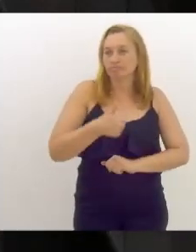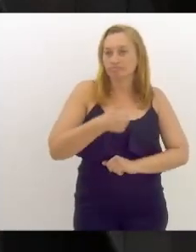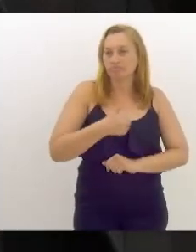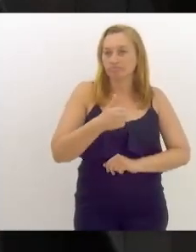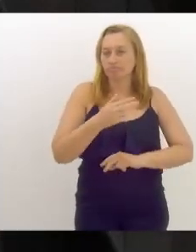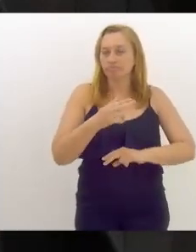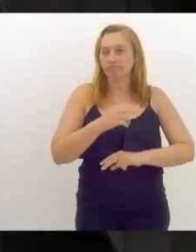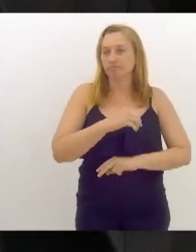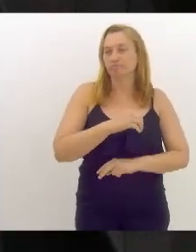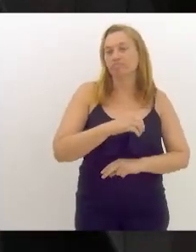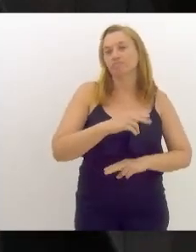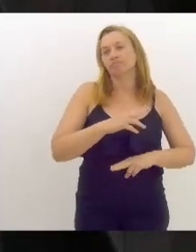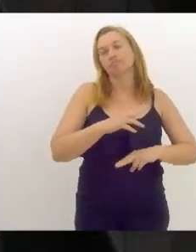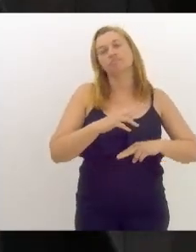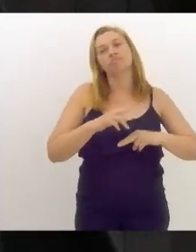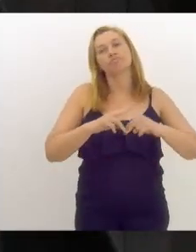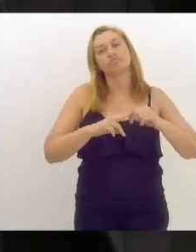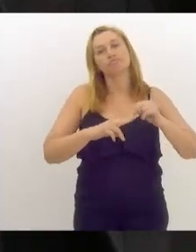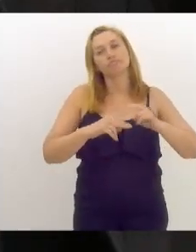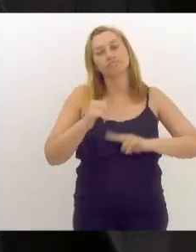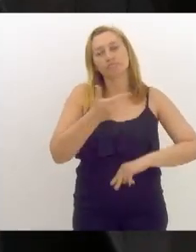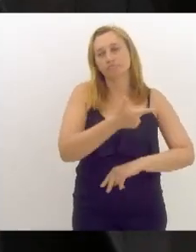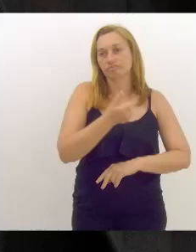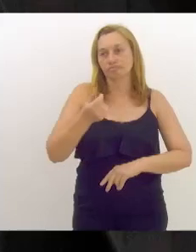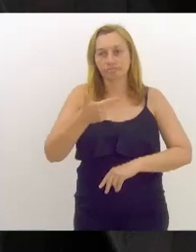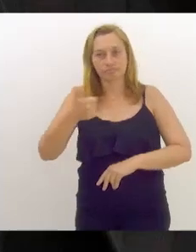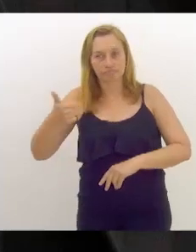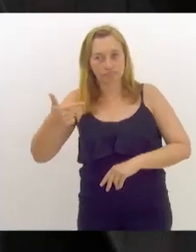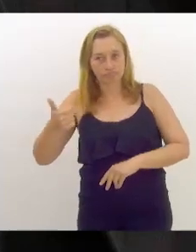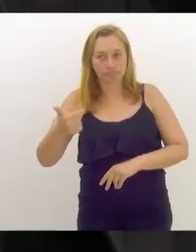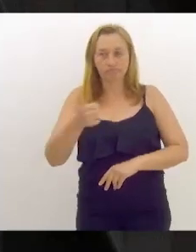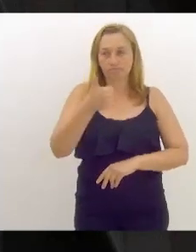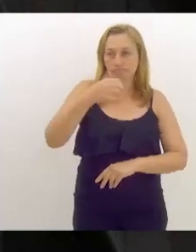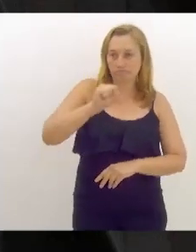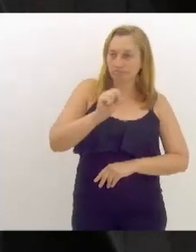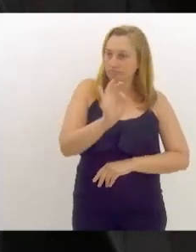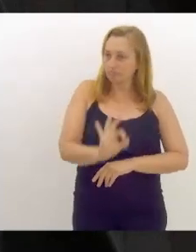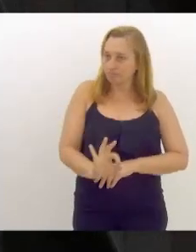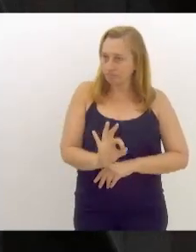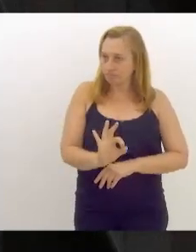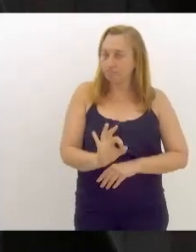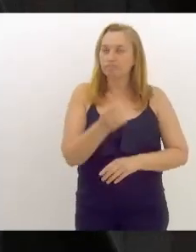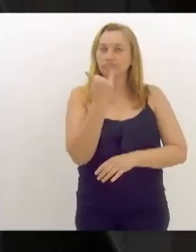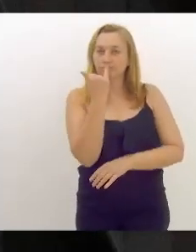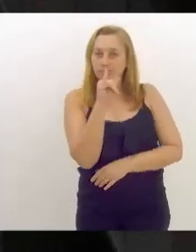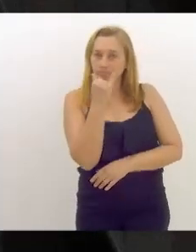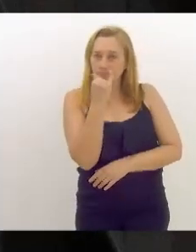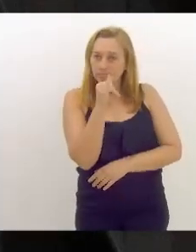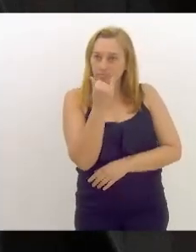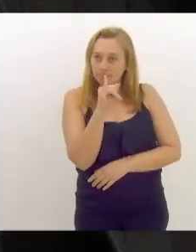julho de 2022, a alíquota de 18% para energia,